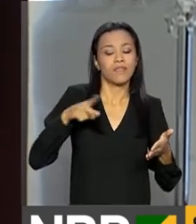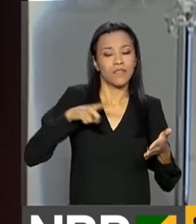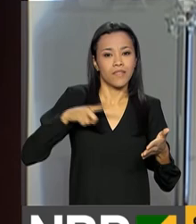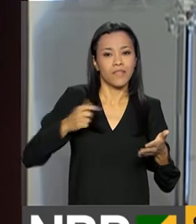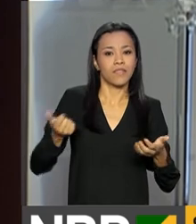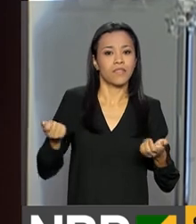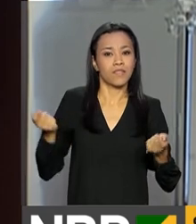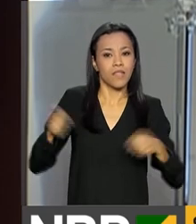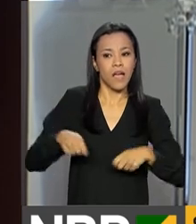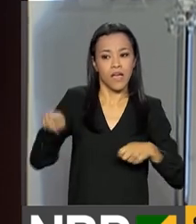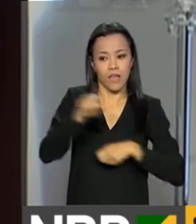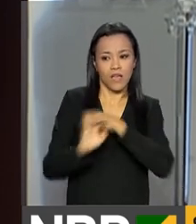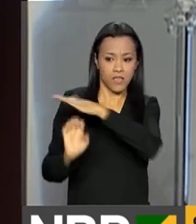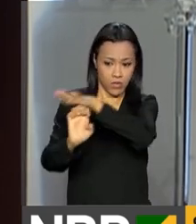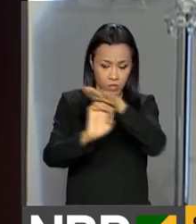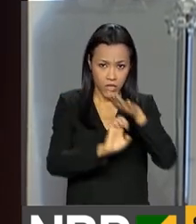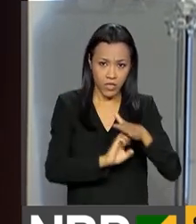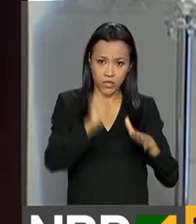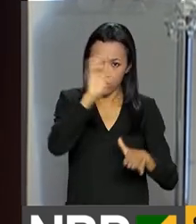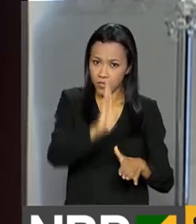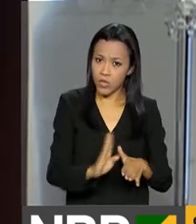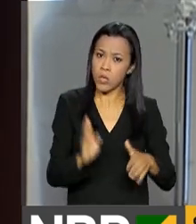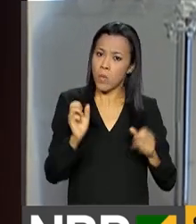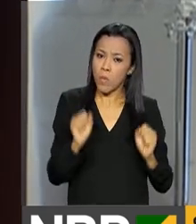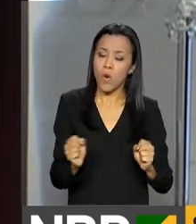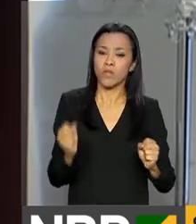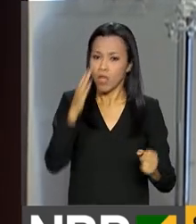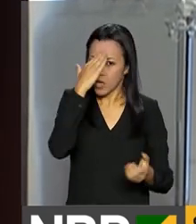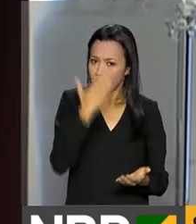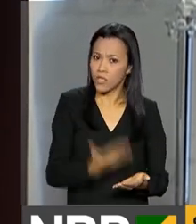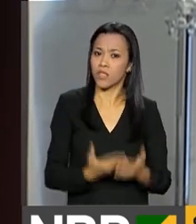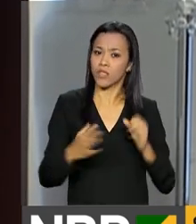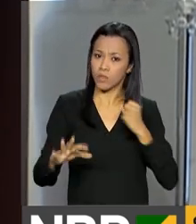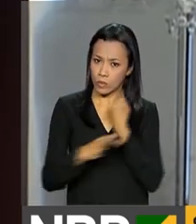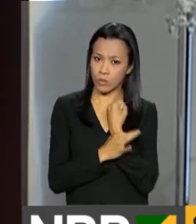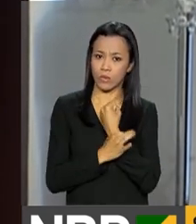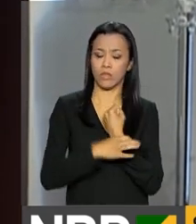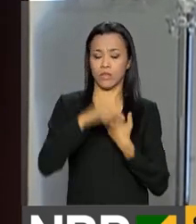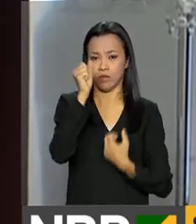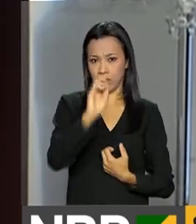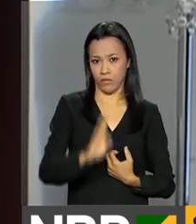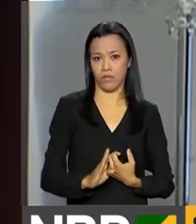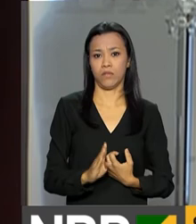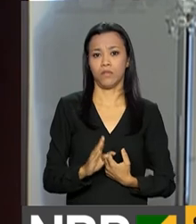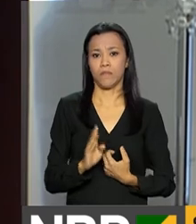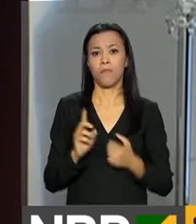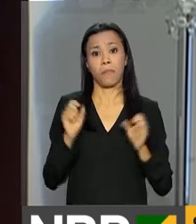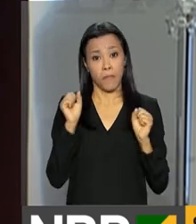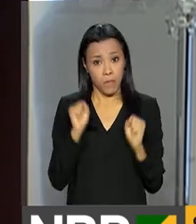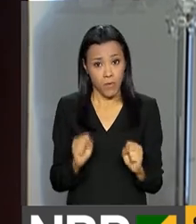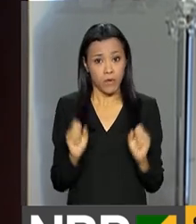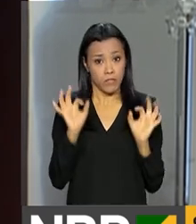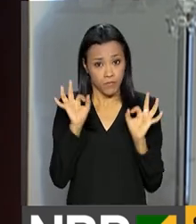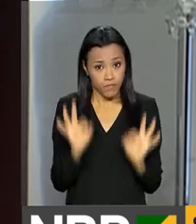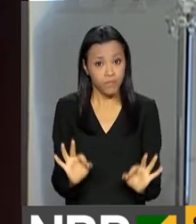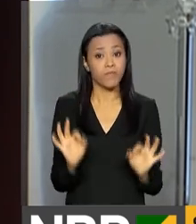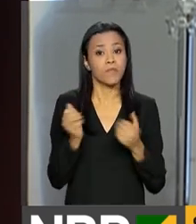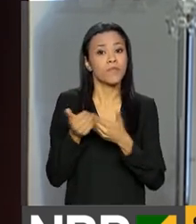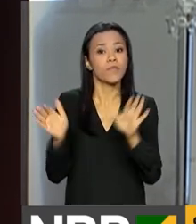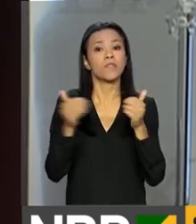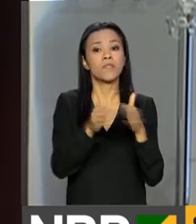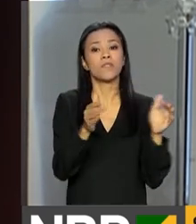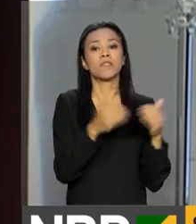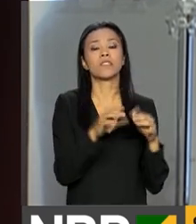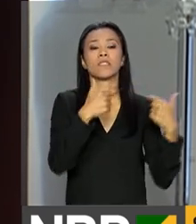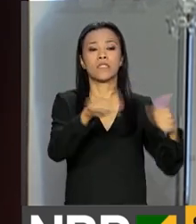para que o setor privado brasileiro possa voltar a investir com segurança e possa voltar a, de fato, gerar empregos no Brasil.